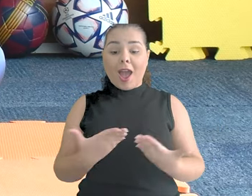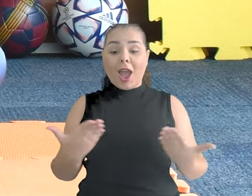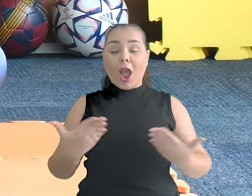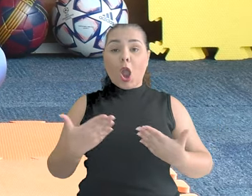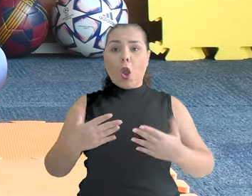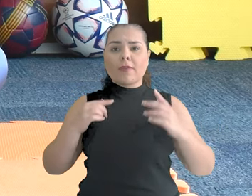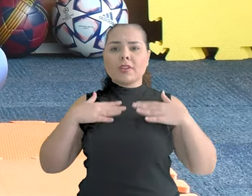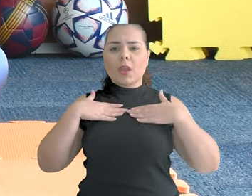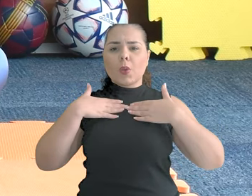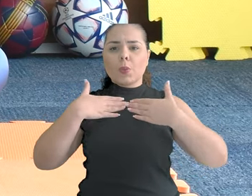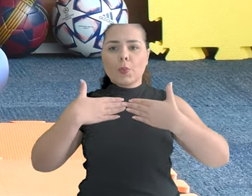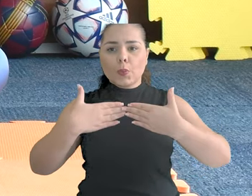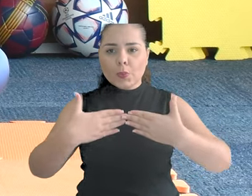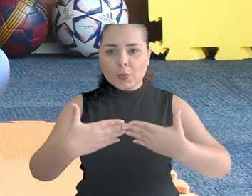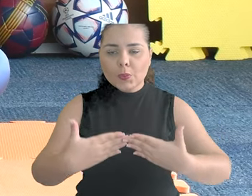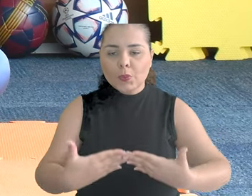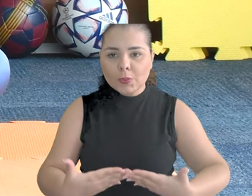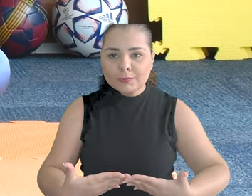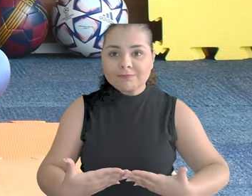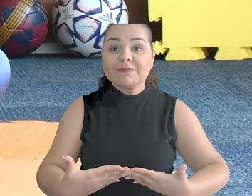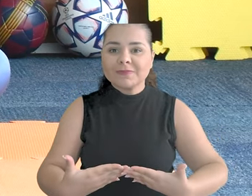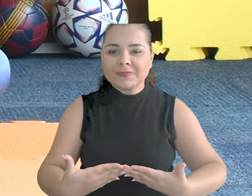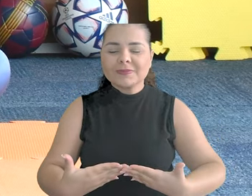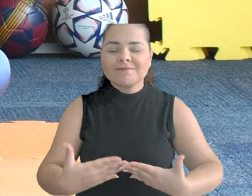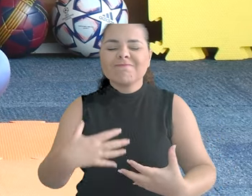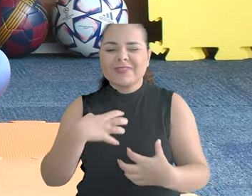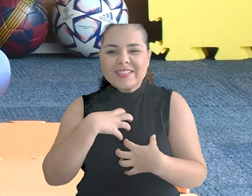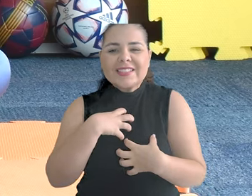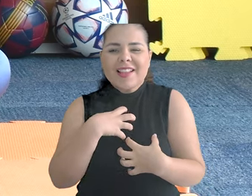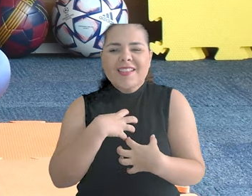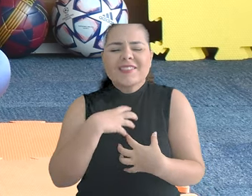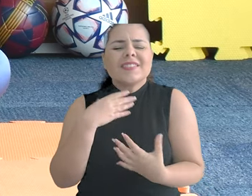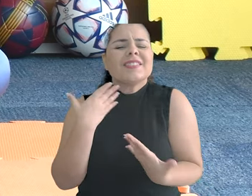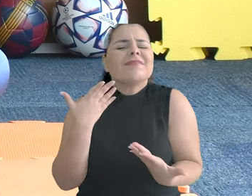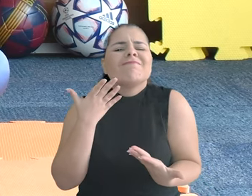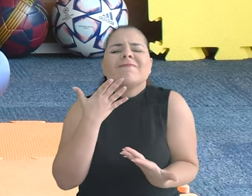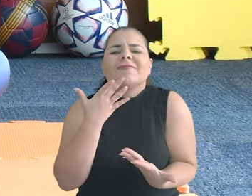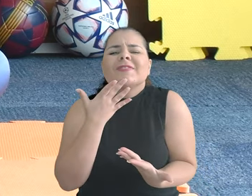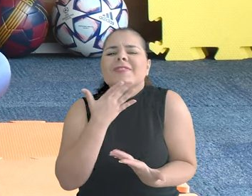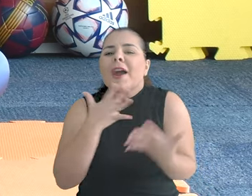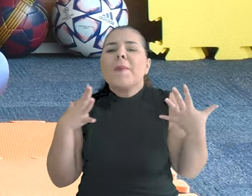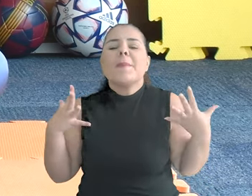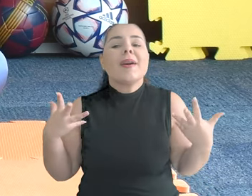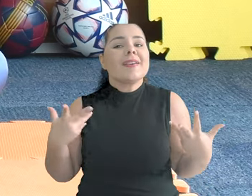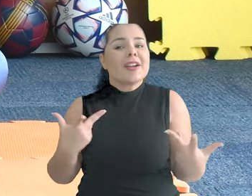para frente de novo. Ai, que gostoso!